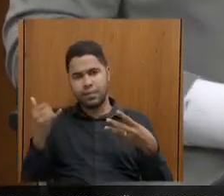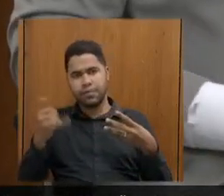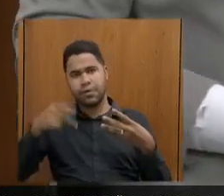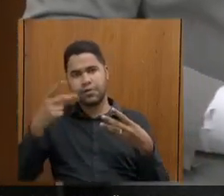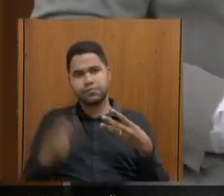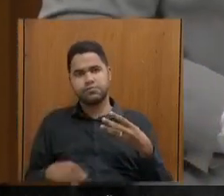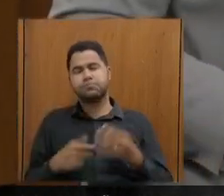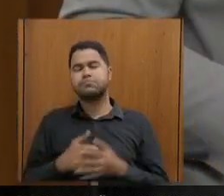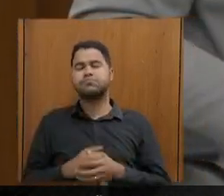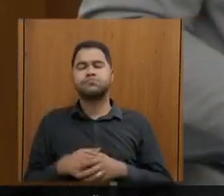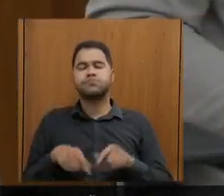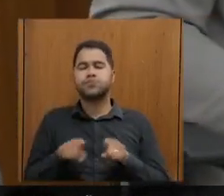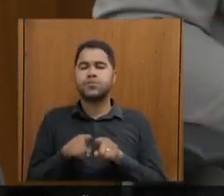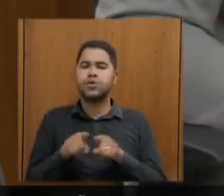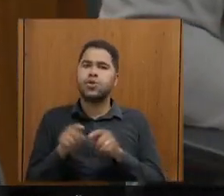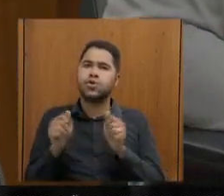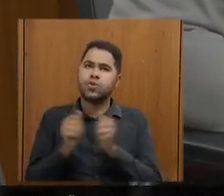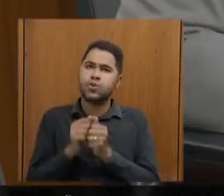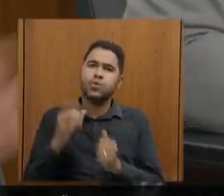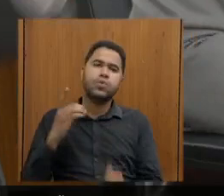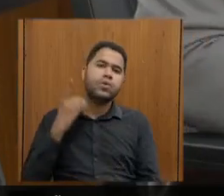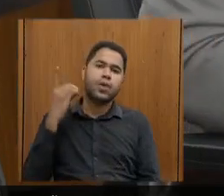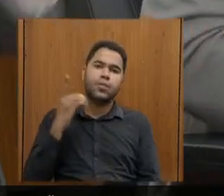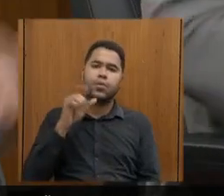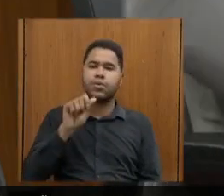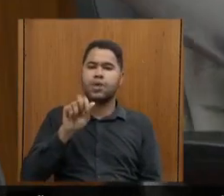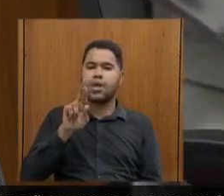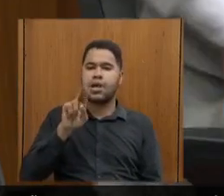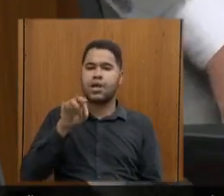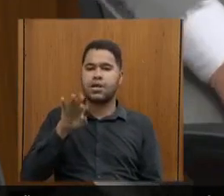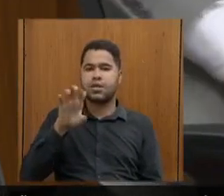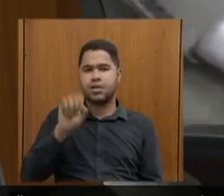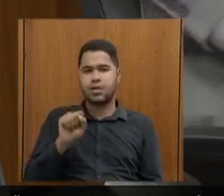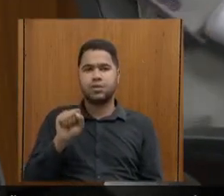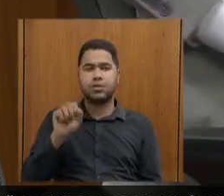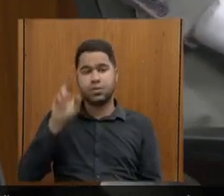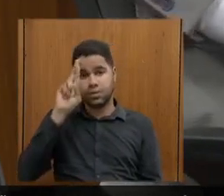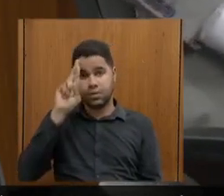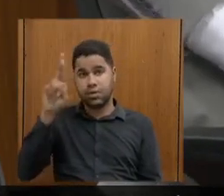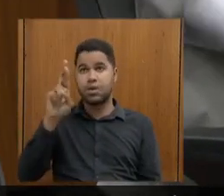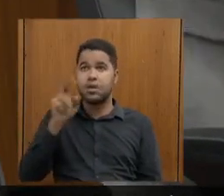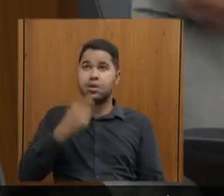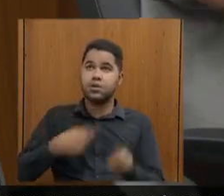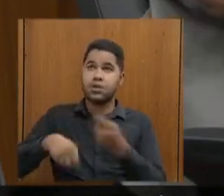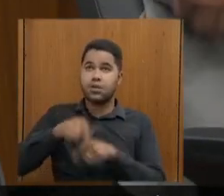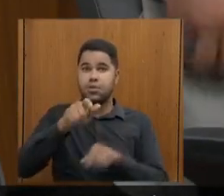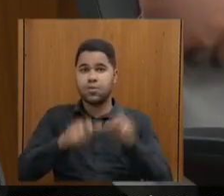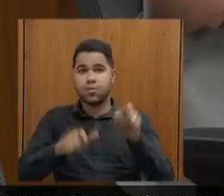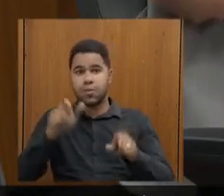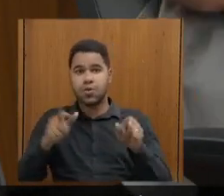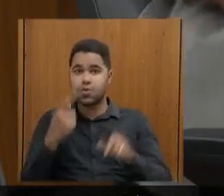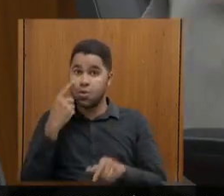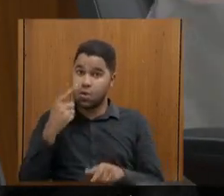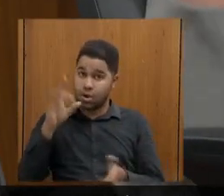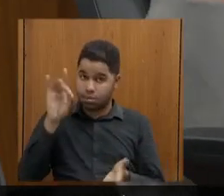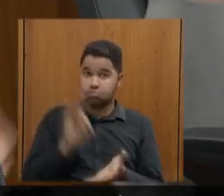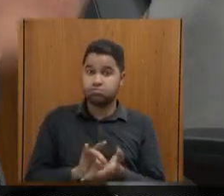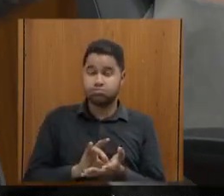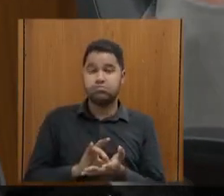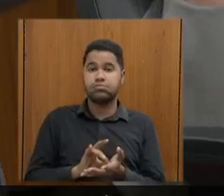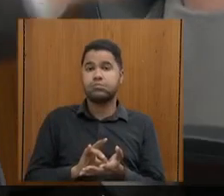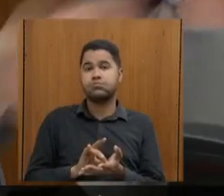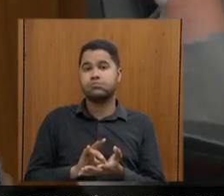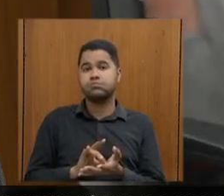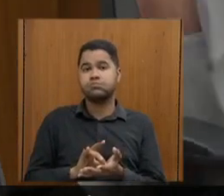Cemig aqui também junto com o deputado Arantes tá aqui o diretor de gestão de pessoas vamos olhar de fato